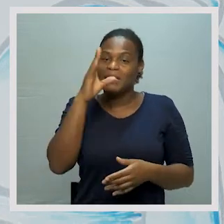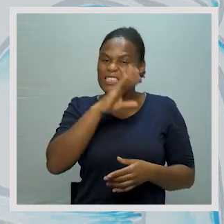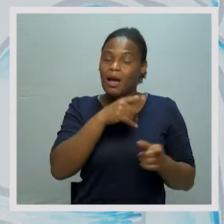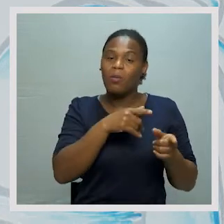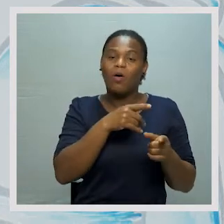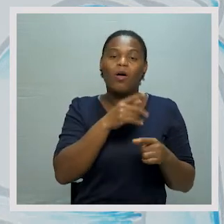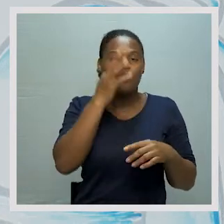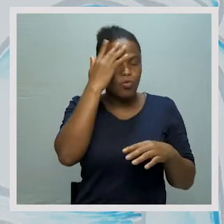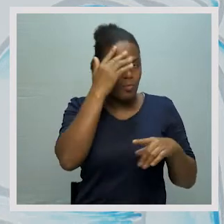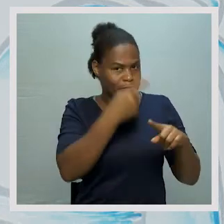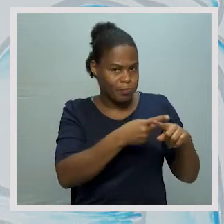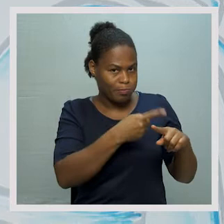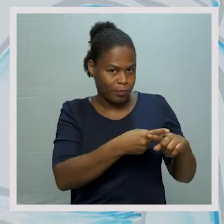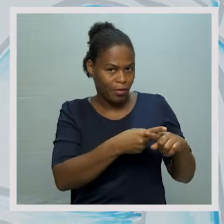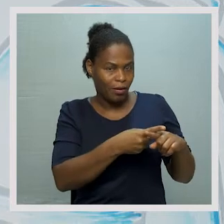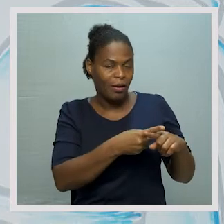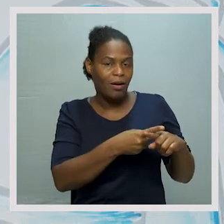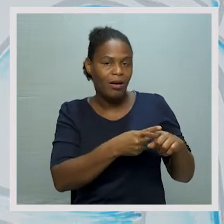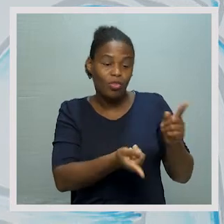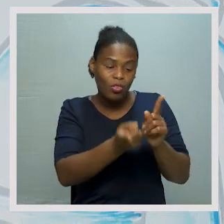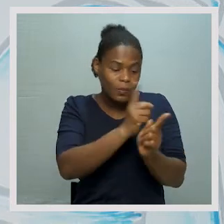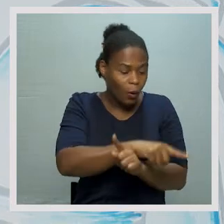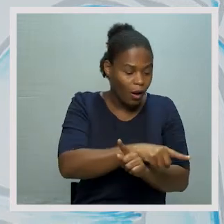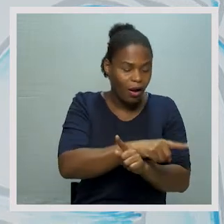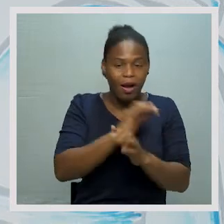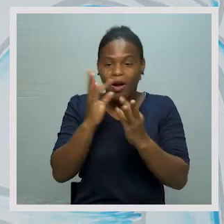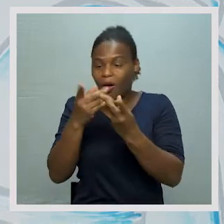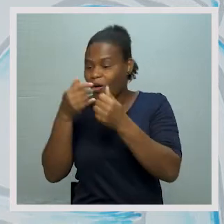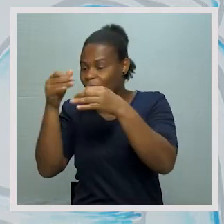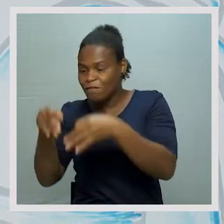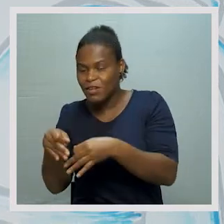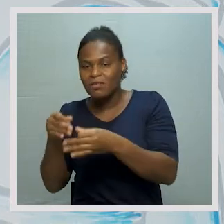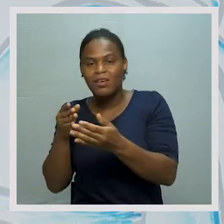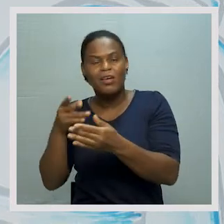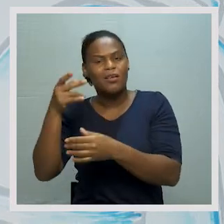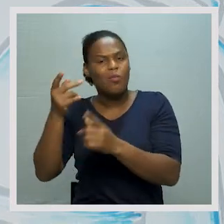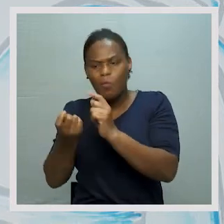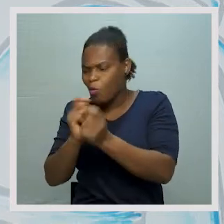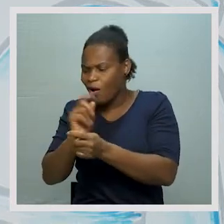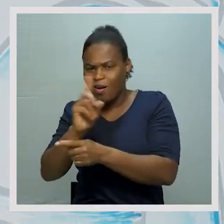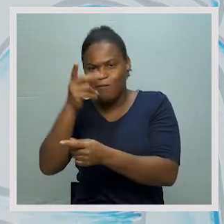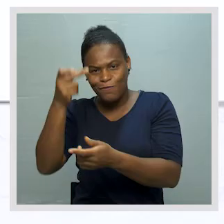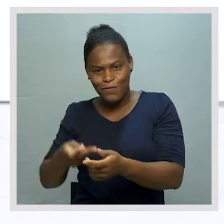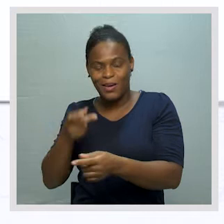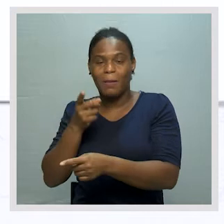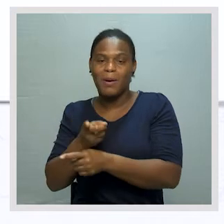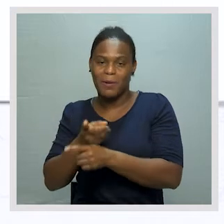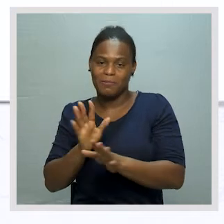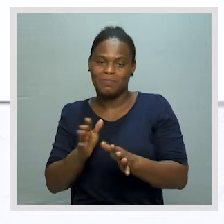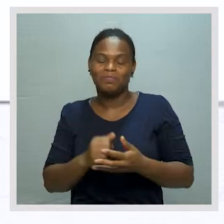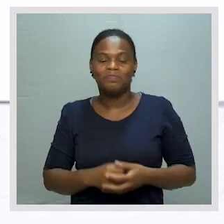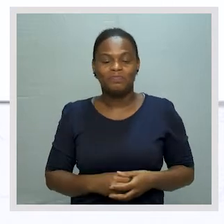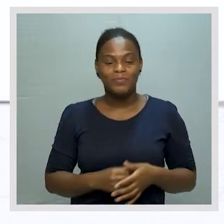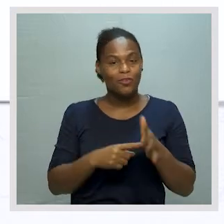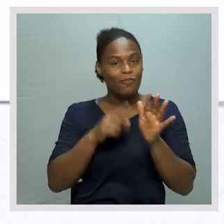dos fatores numa multiplicação, o resultado não se altera. Então, temos